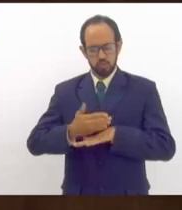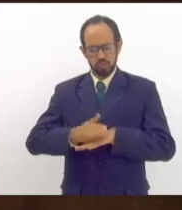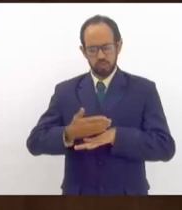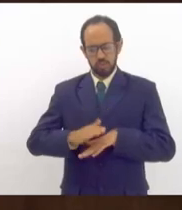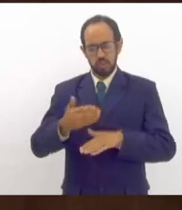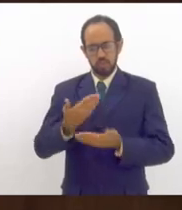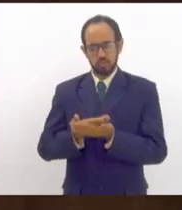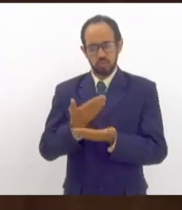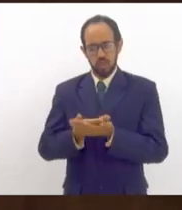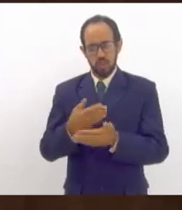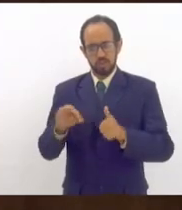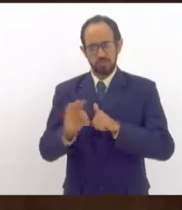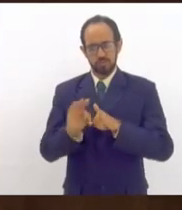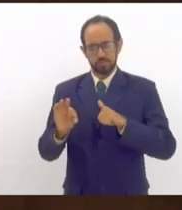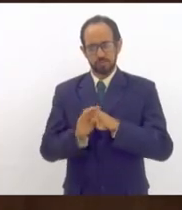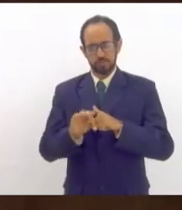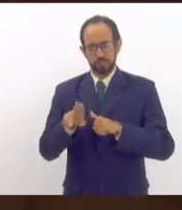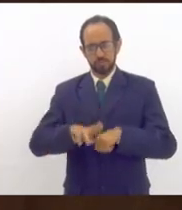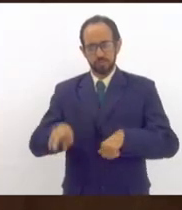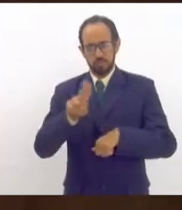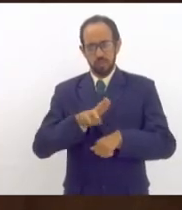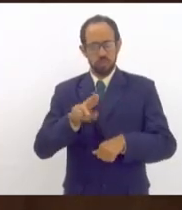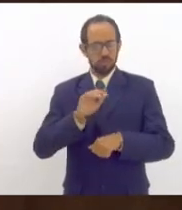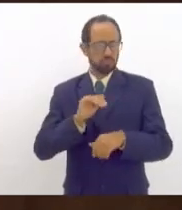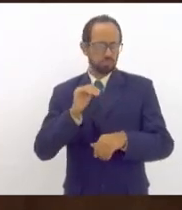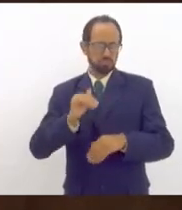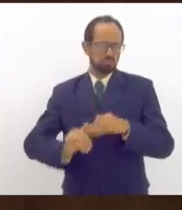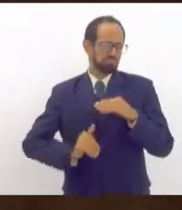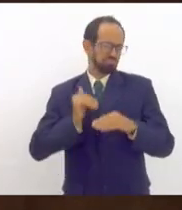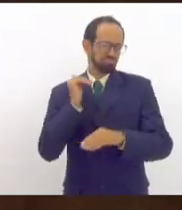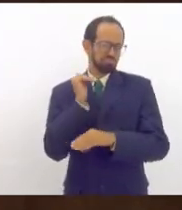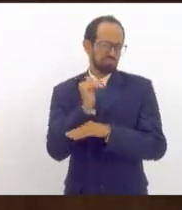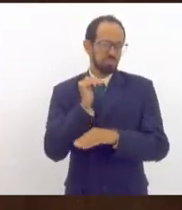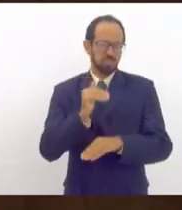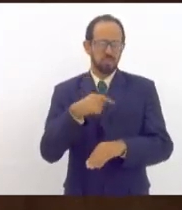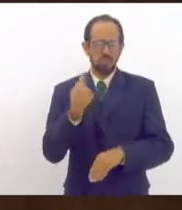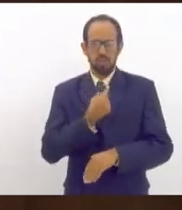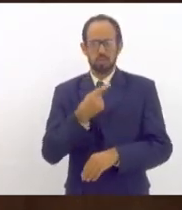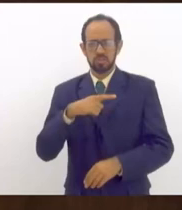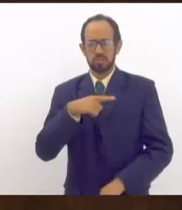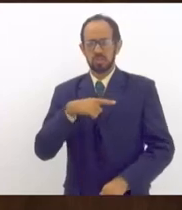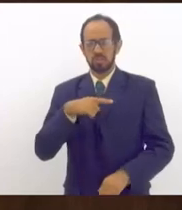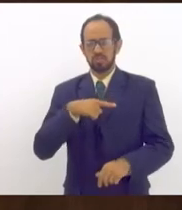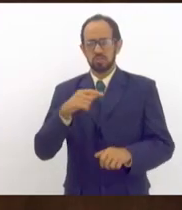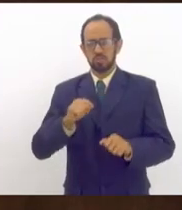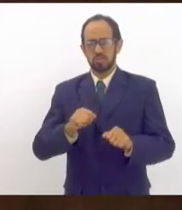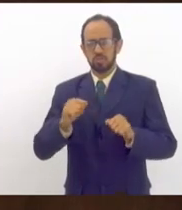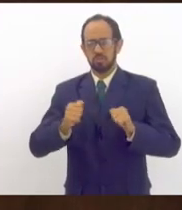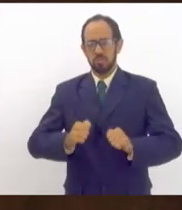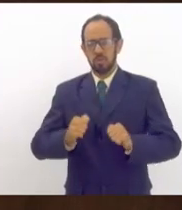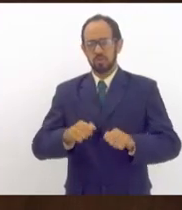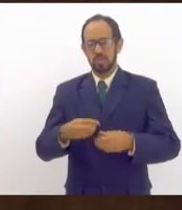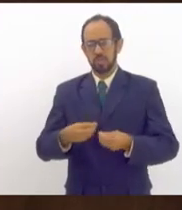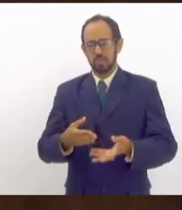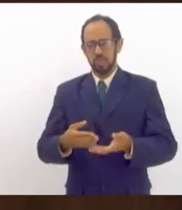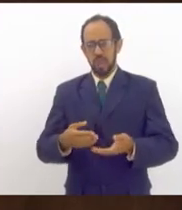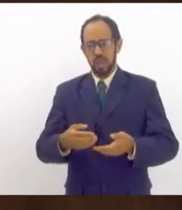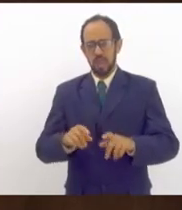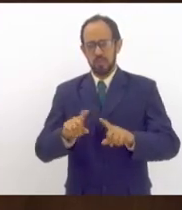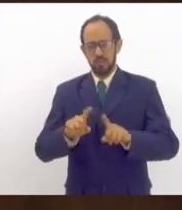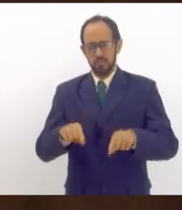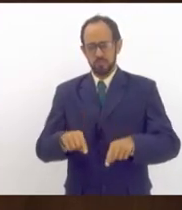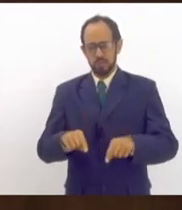técnicas e das Universidades de ponto que nós temos que possam hidratar força de trabalho qualificada para